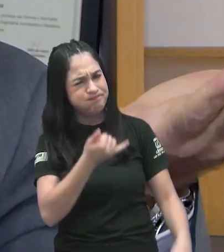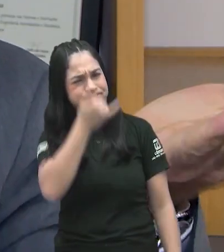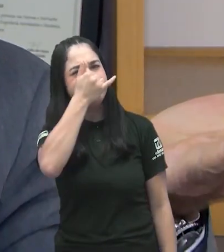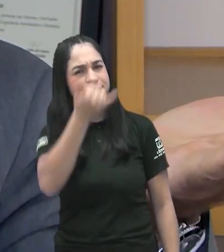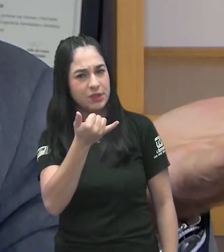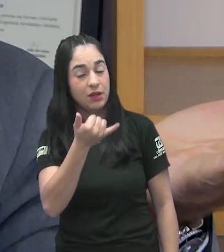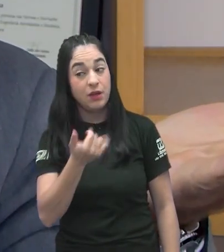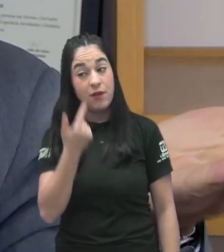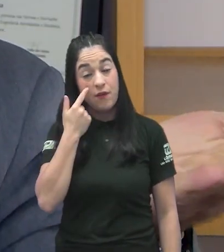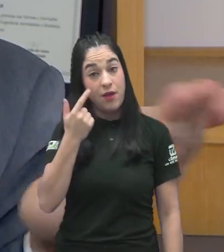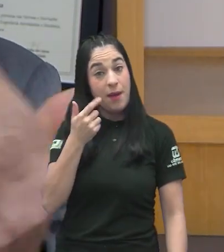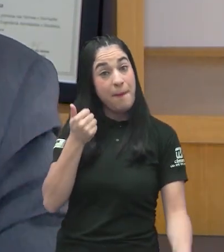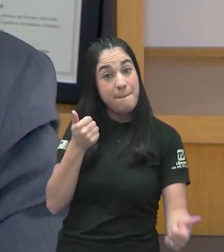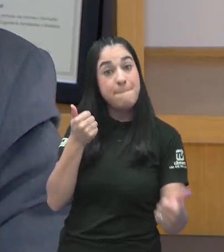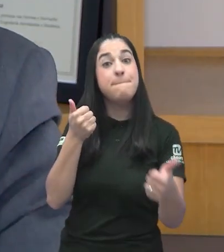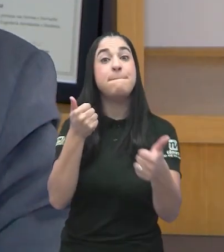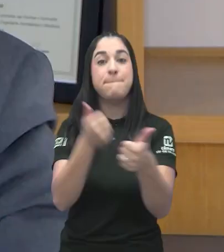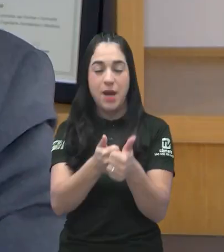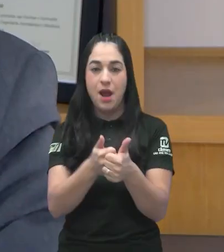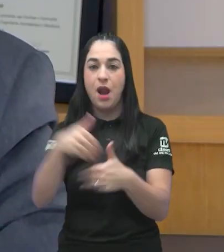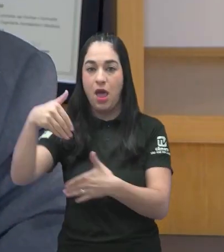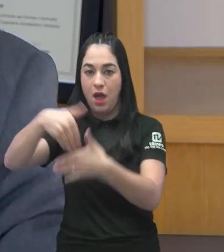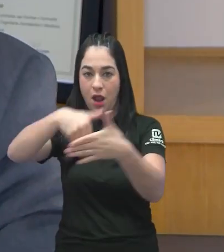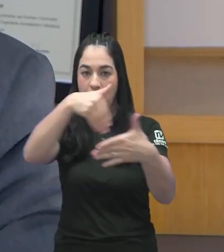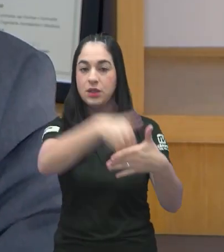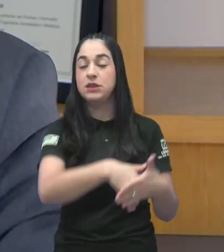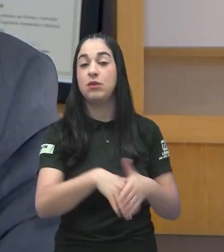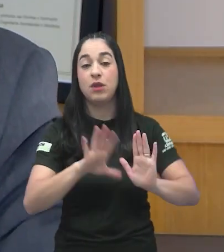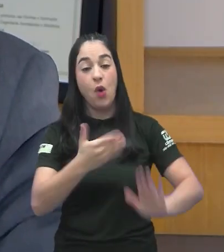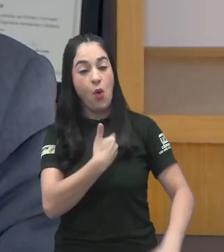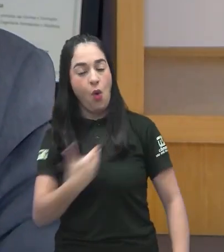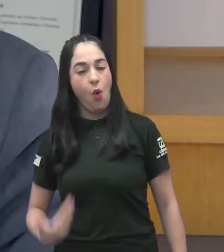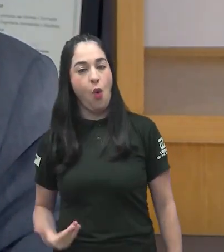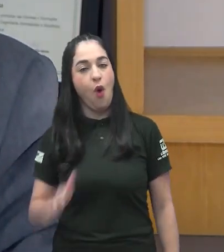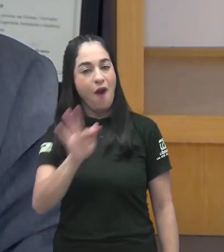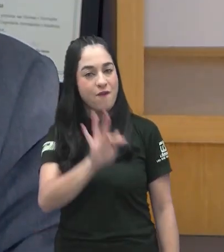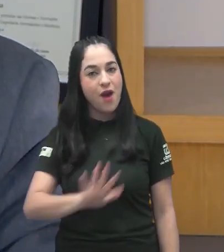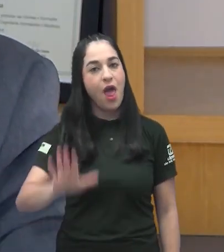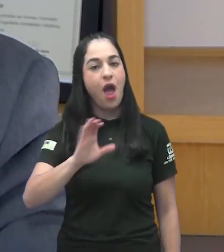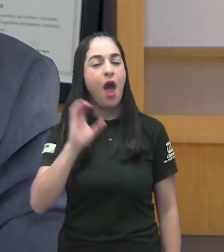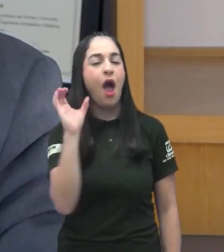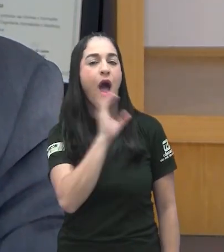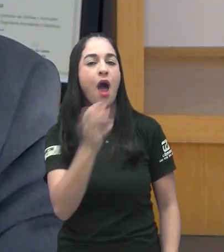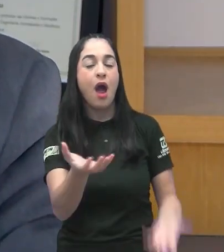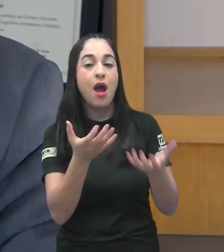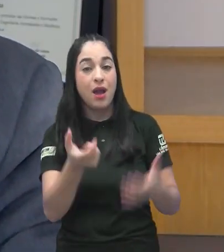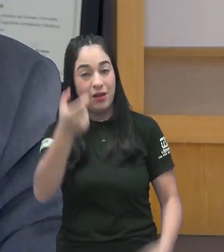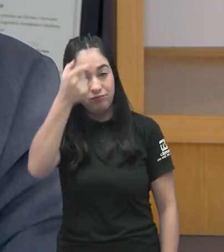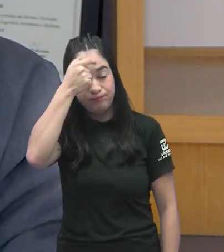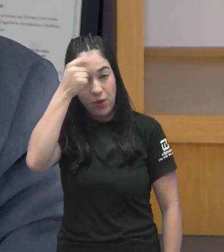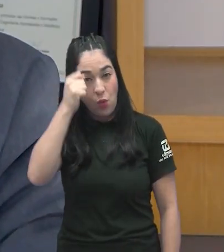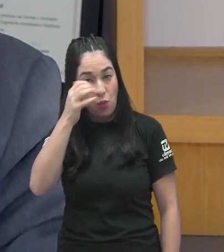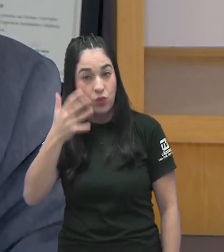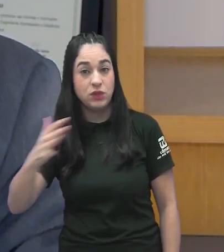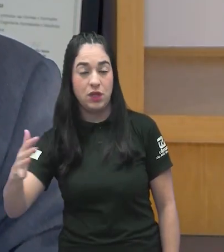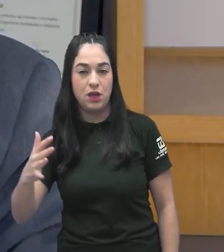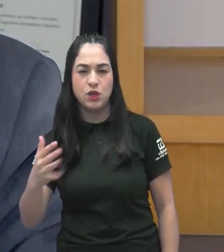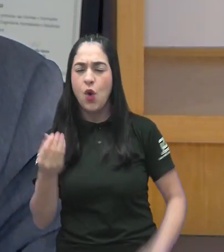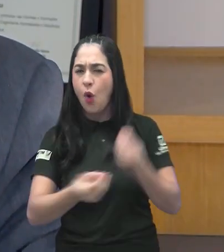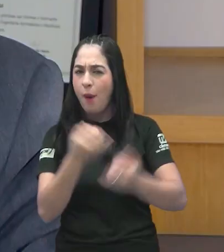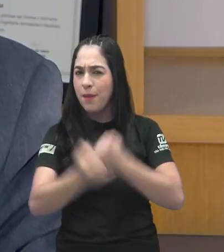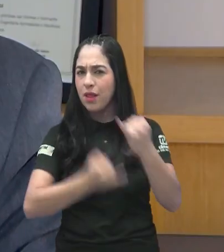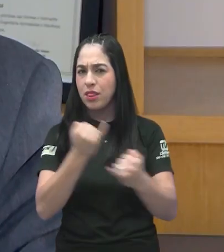as proximidades das eleições aceleraram aí essas providências que o governo está tomando para tentar moralizar